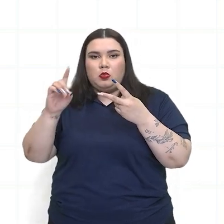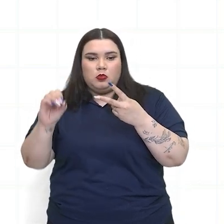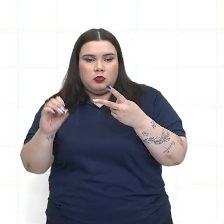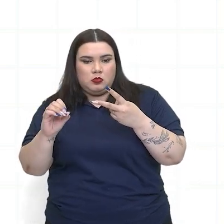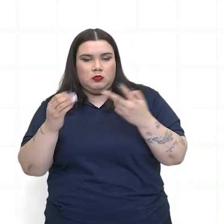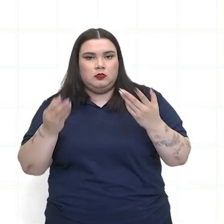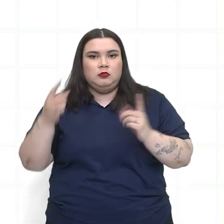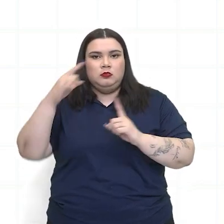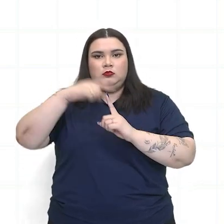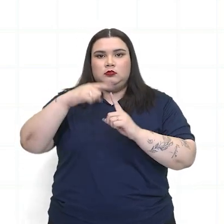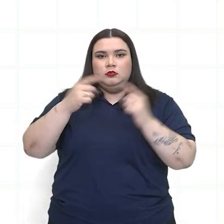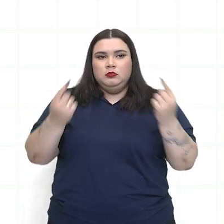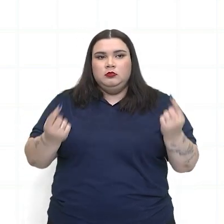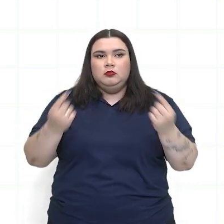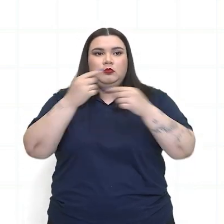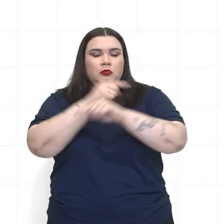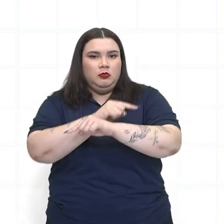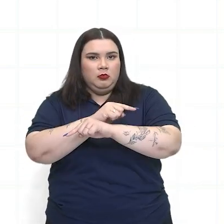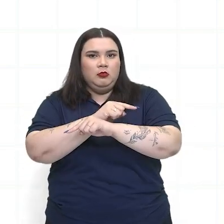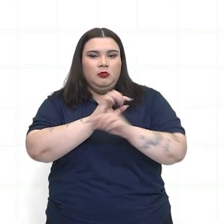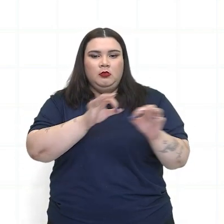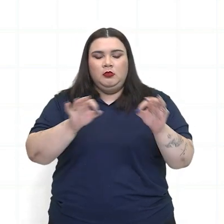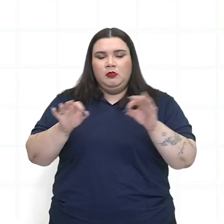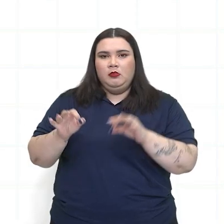a ideia contrária. Muito bem.